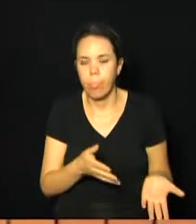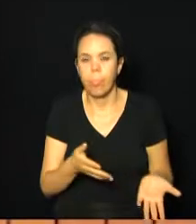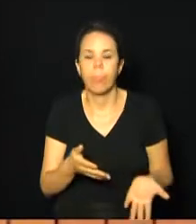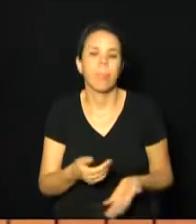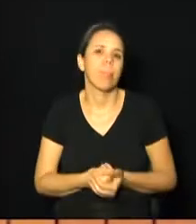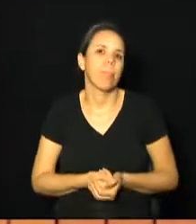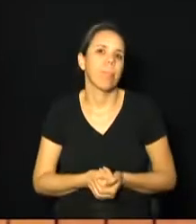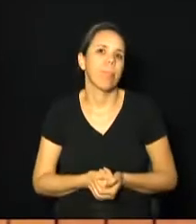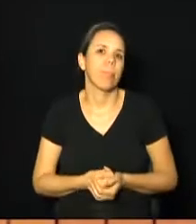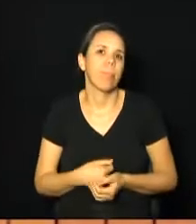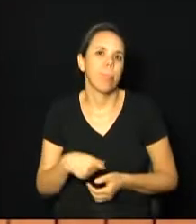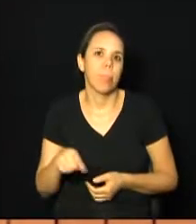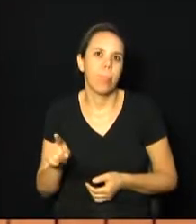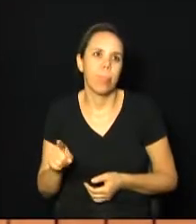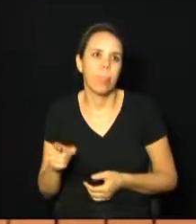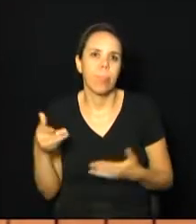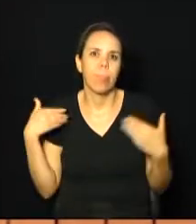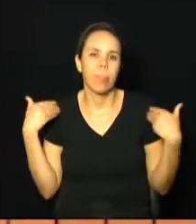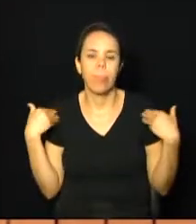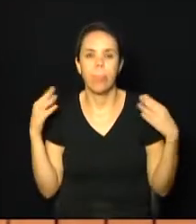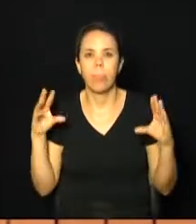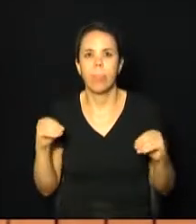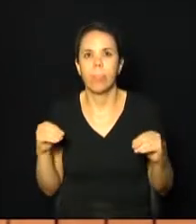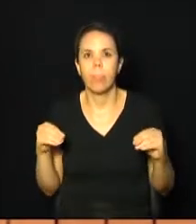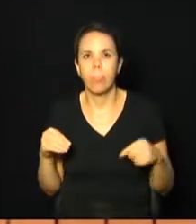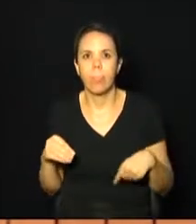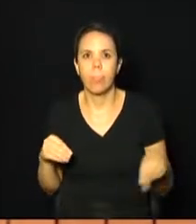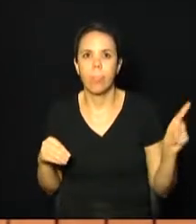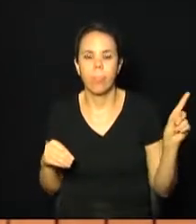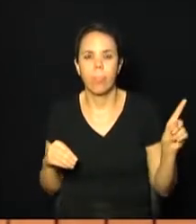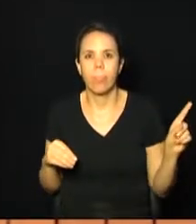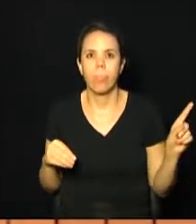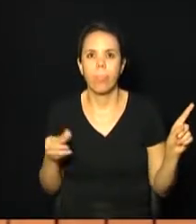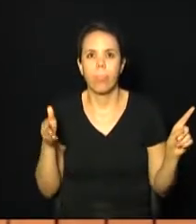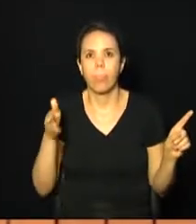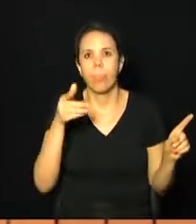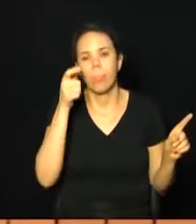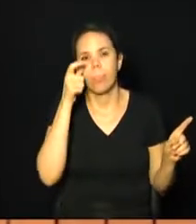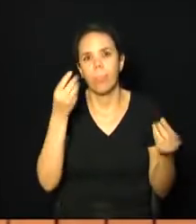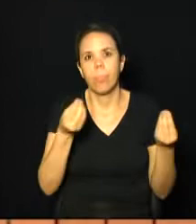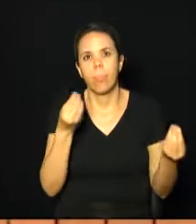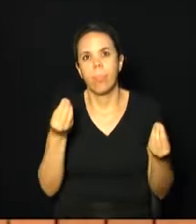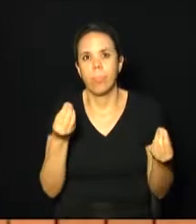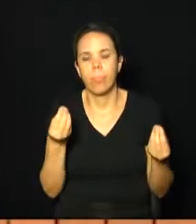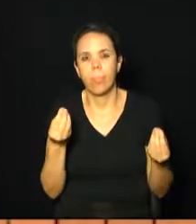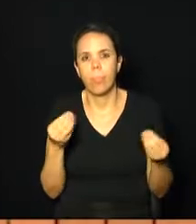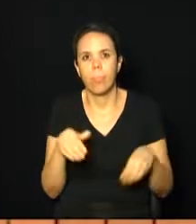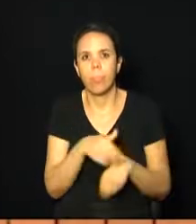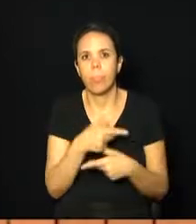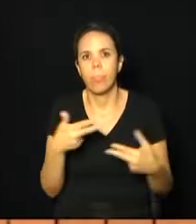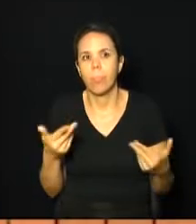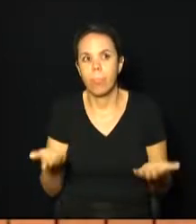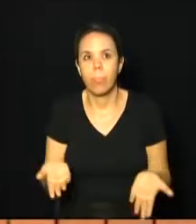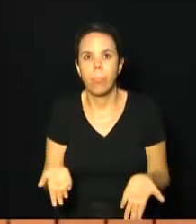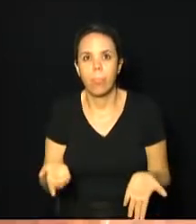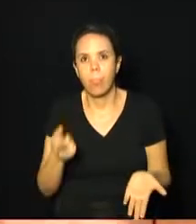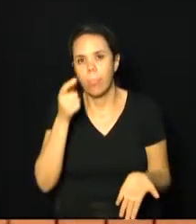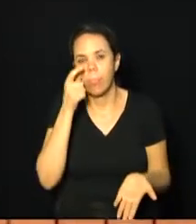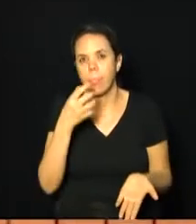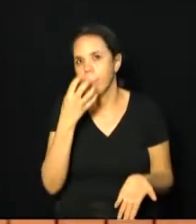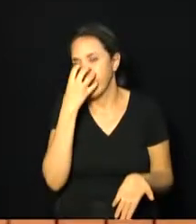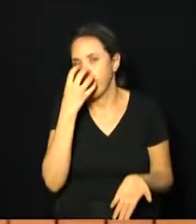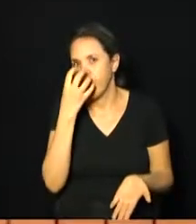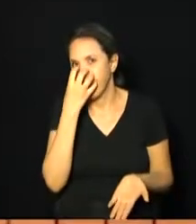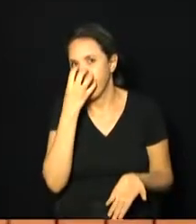selvagens, né? Eu vou passear às vezes à noite para dar uma olhada como é que estão as coisas. A gente vê cachorrinho